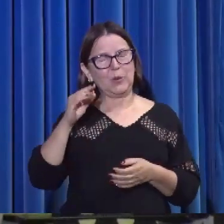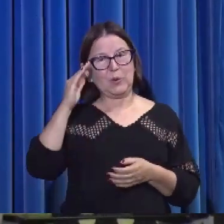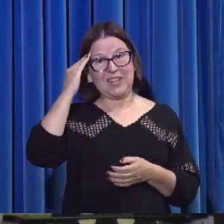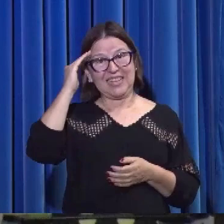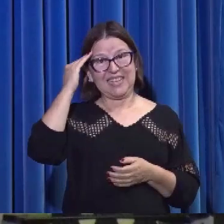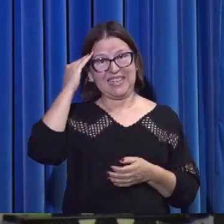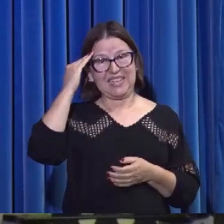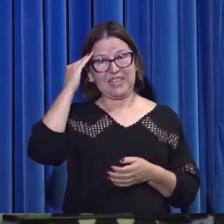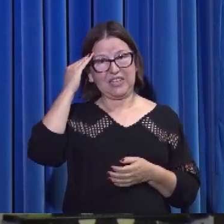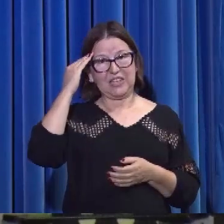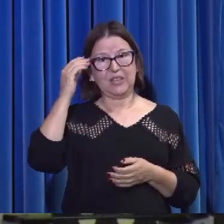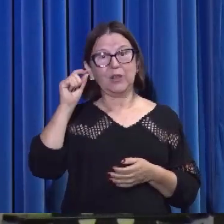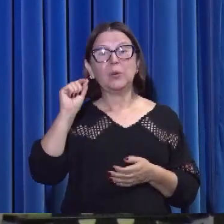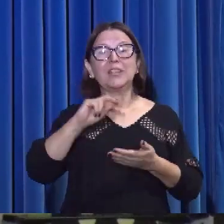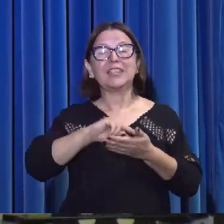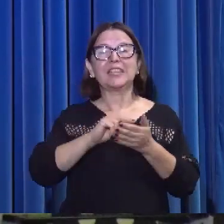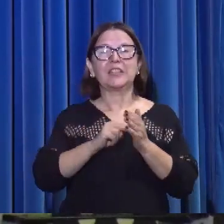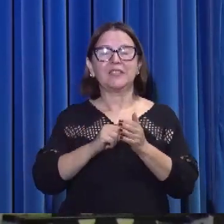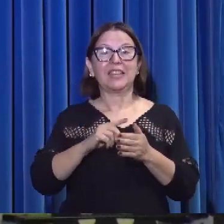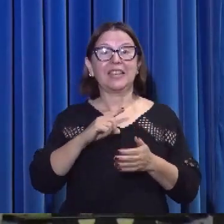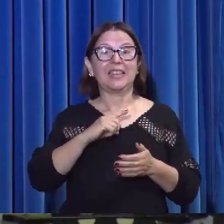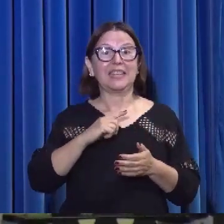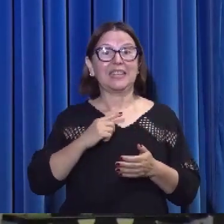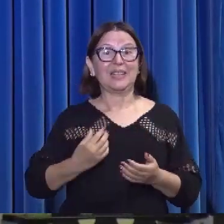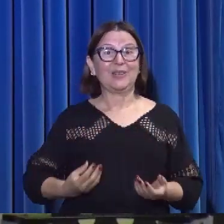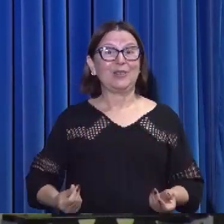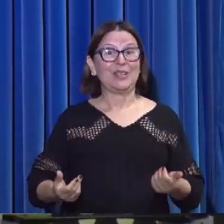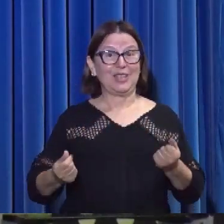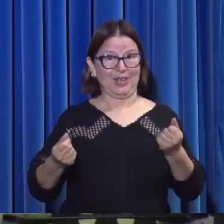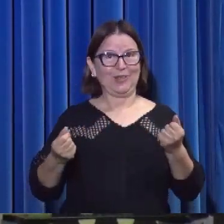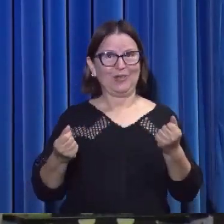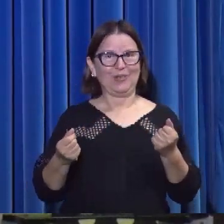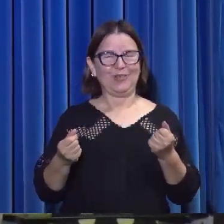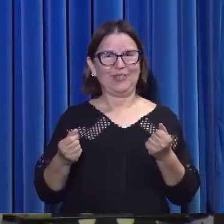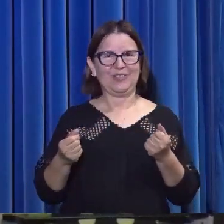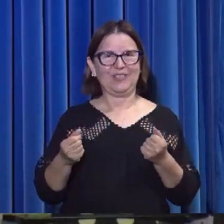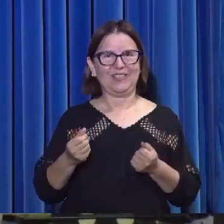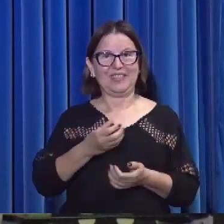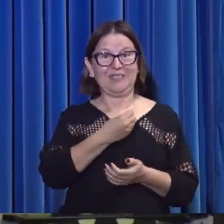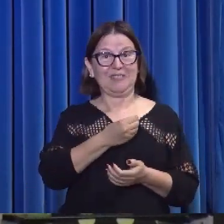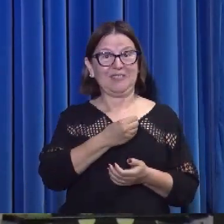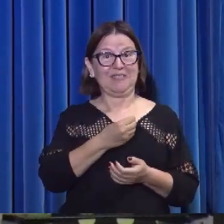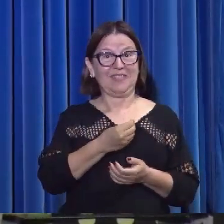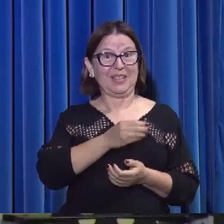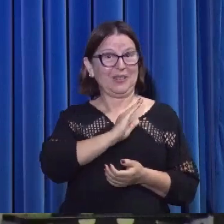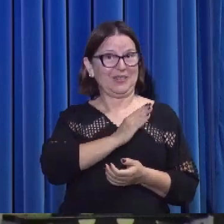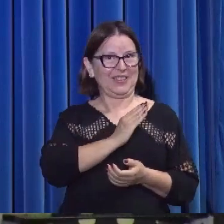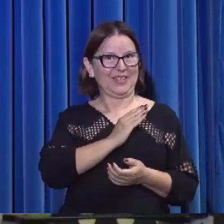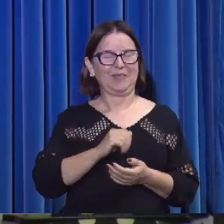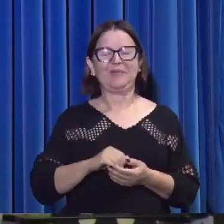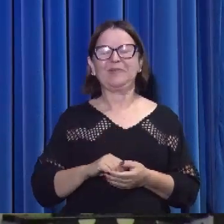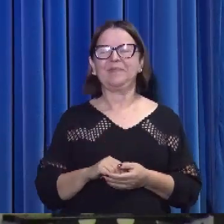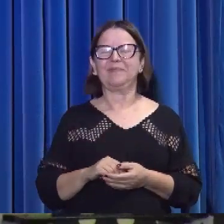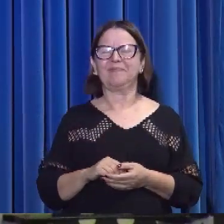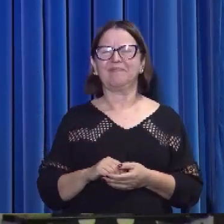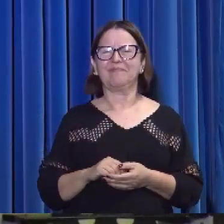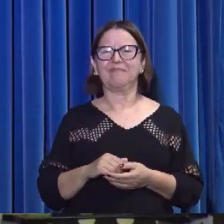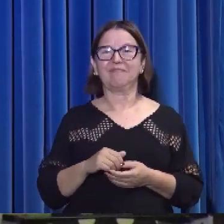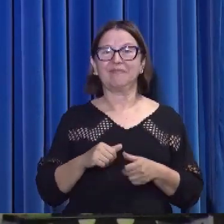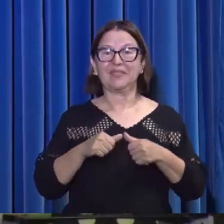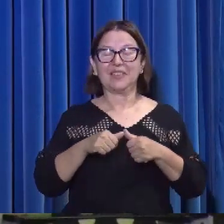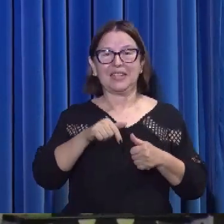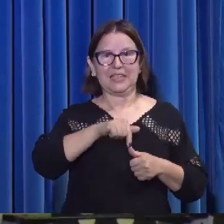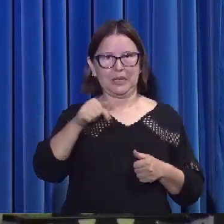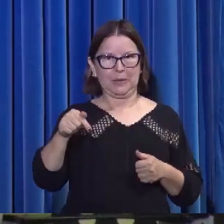esse tesouro habitando nele. Essa semana eu assisti novamente aquele filme Paulo,